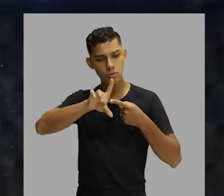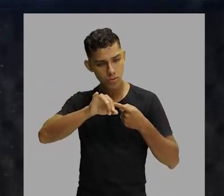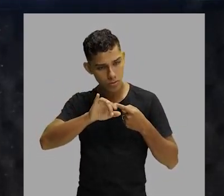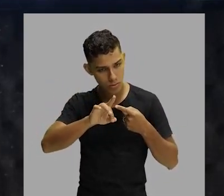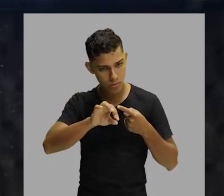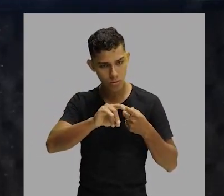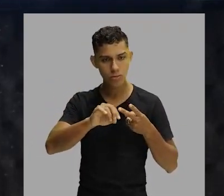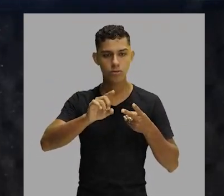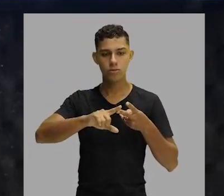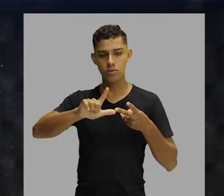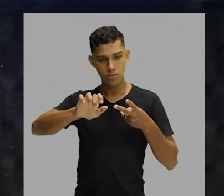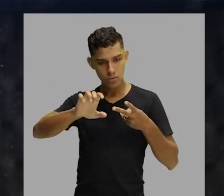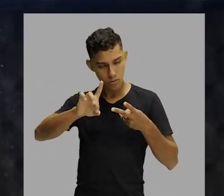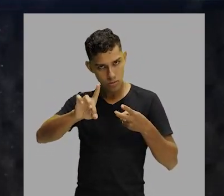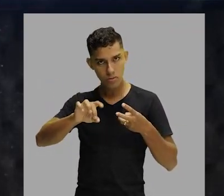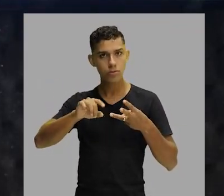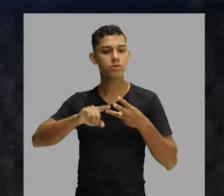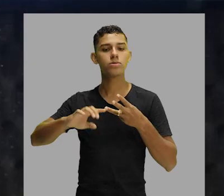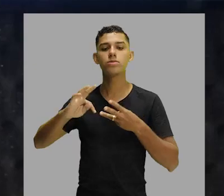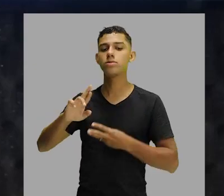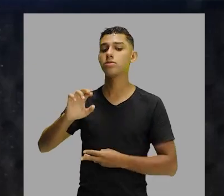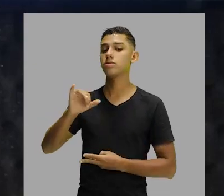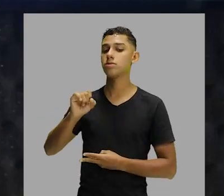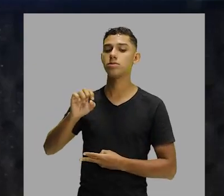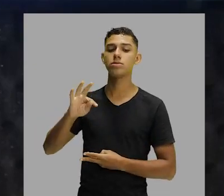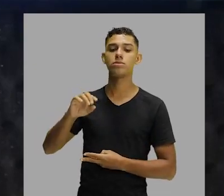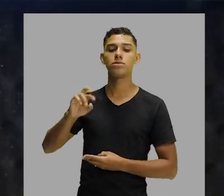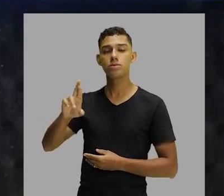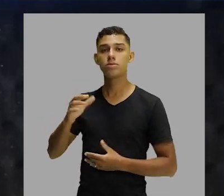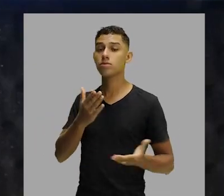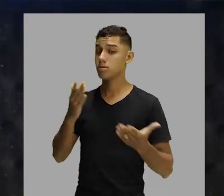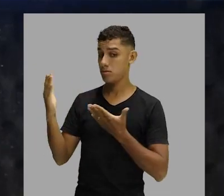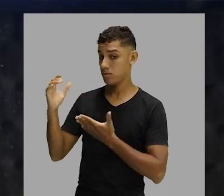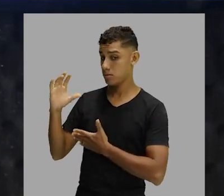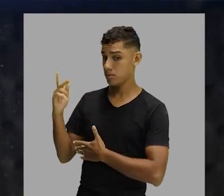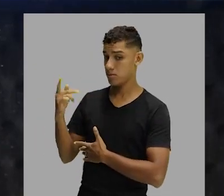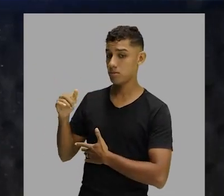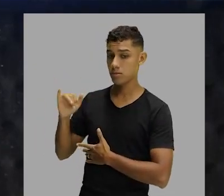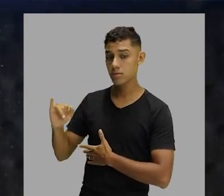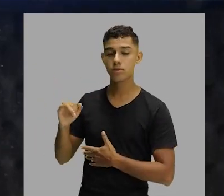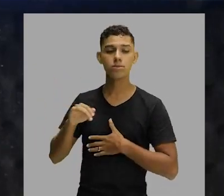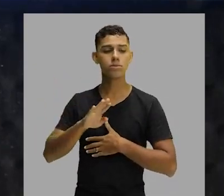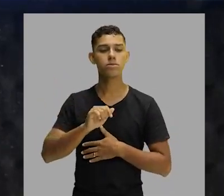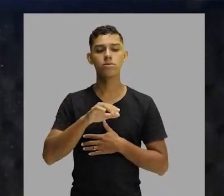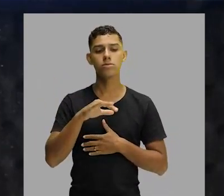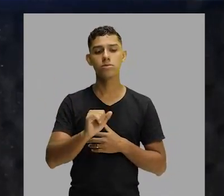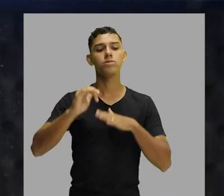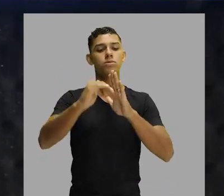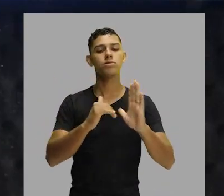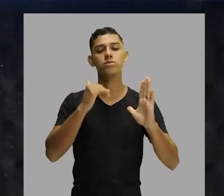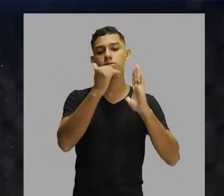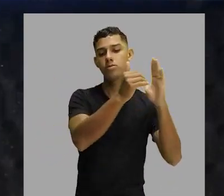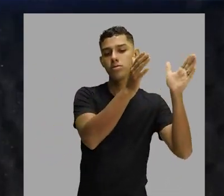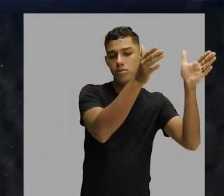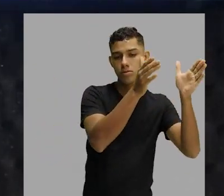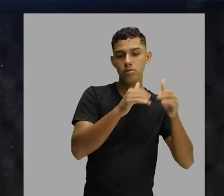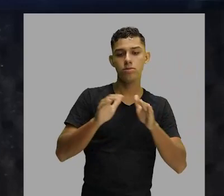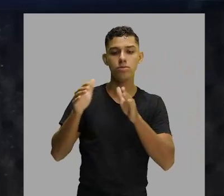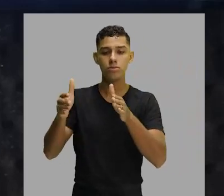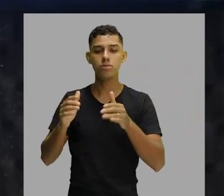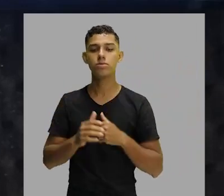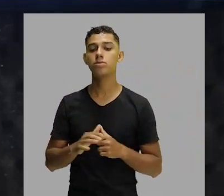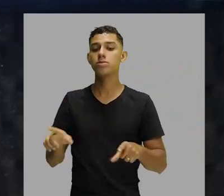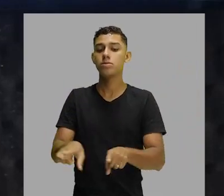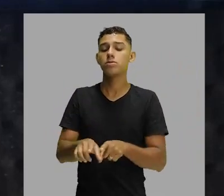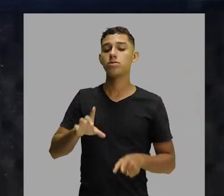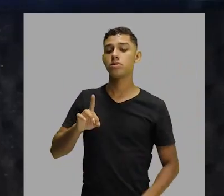LED, transistores, né, chips, banda de valência de condução e dopagem P e N. Assunto que nós vimos na